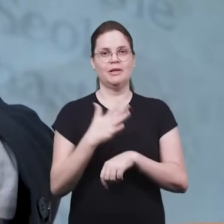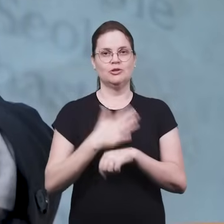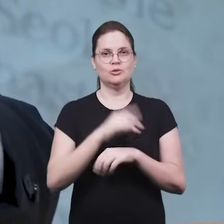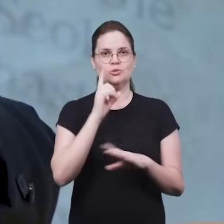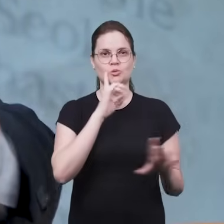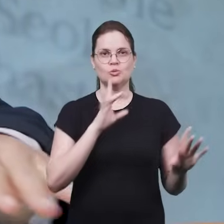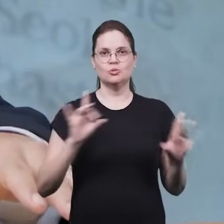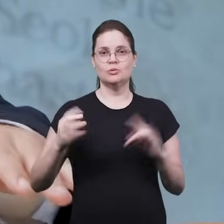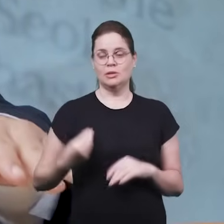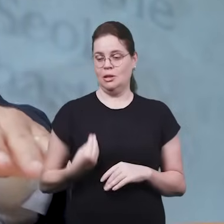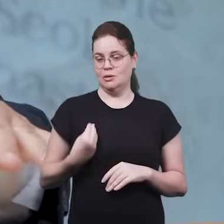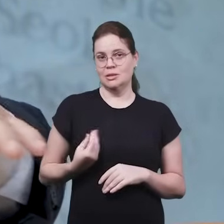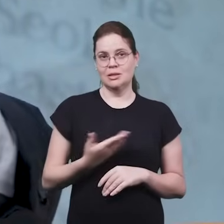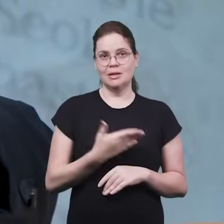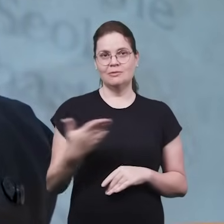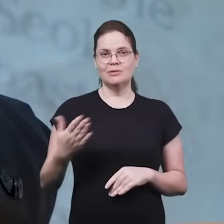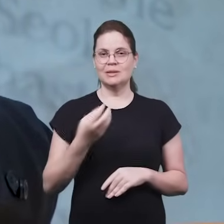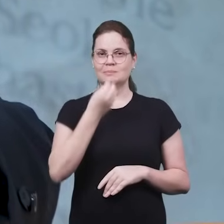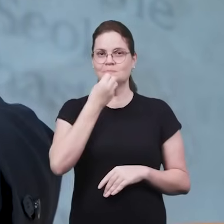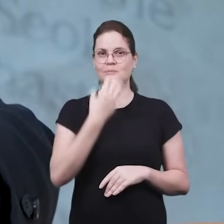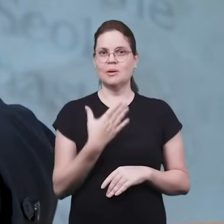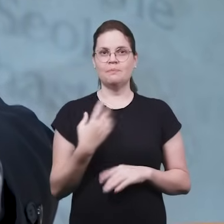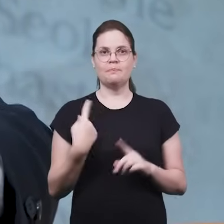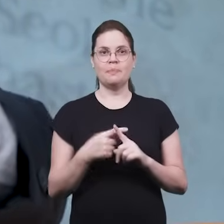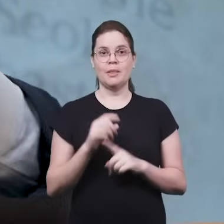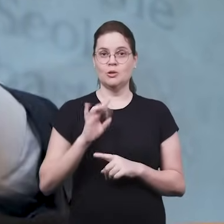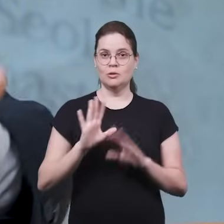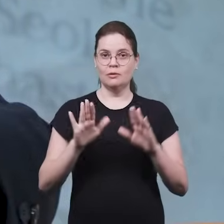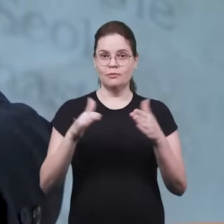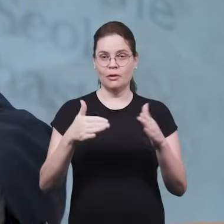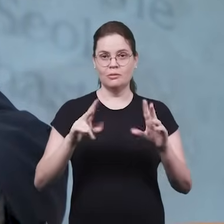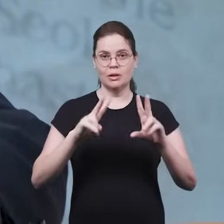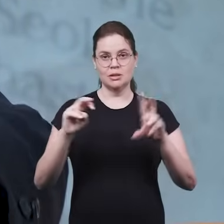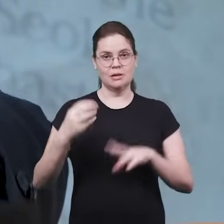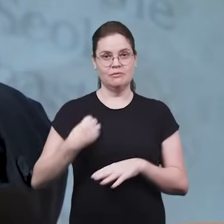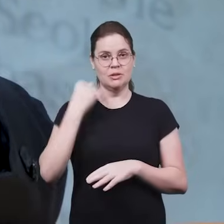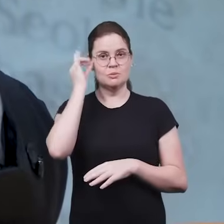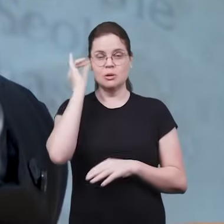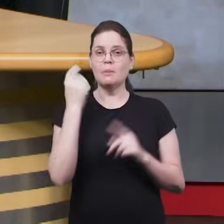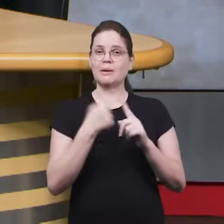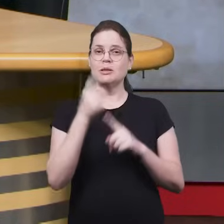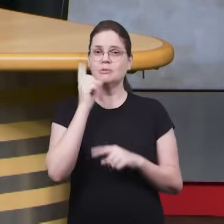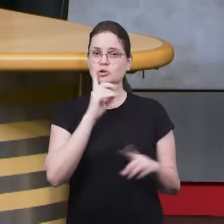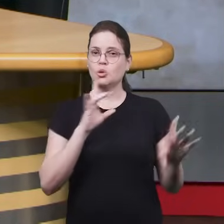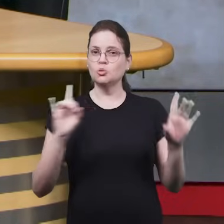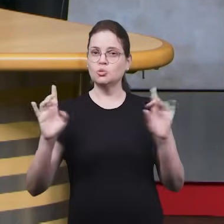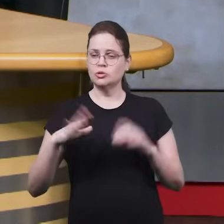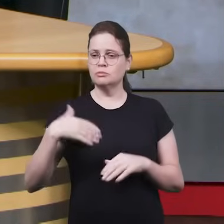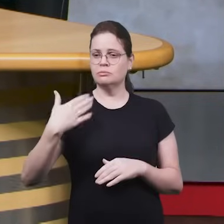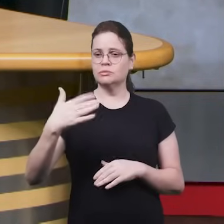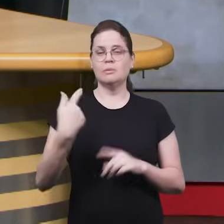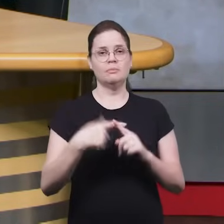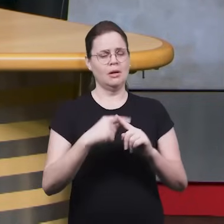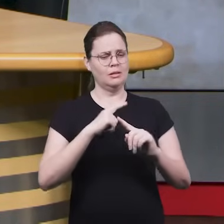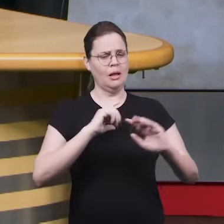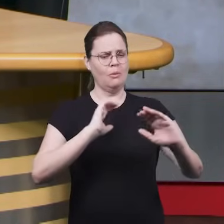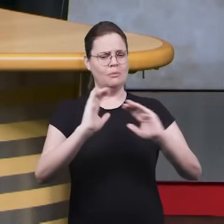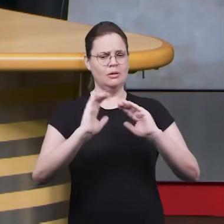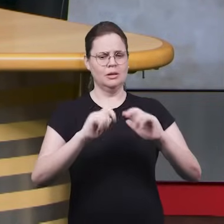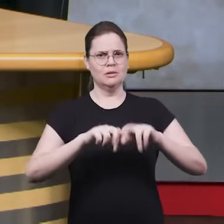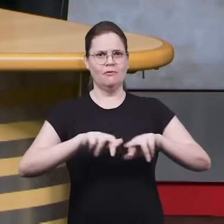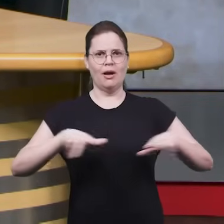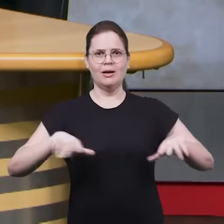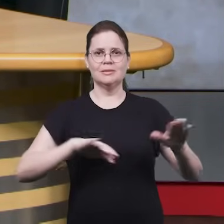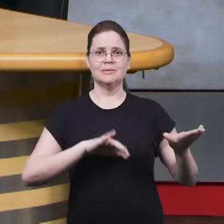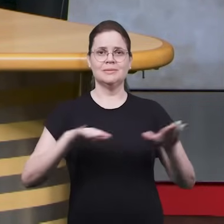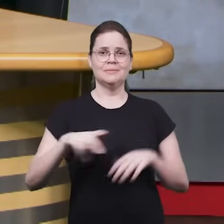a nossa vida secular mesmo, não somente para a vida espiritual, mas até mesmo para a vida secular, que é recheada de comunicação. E o